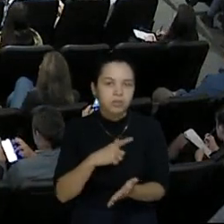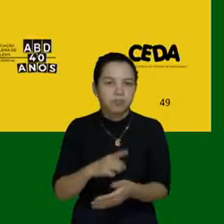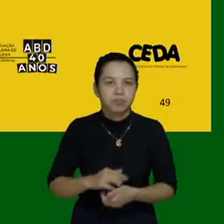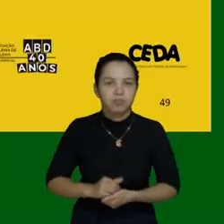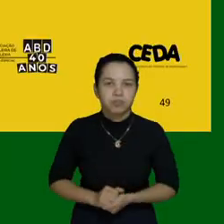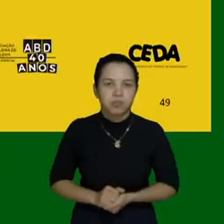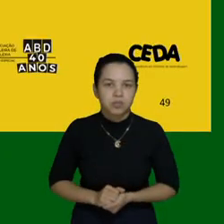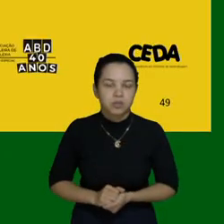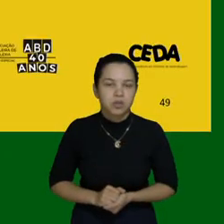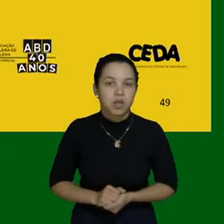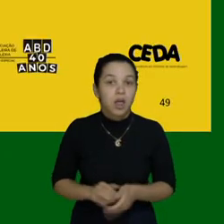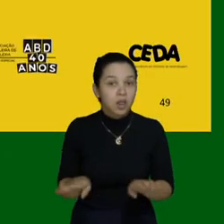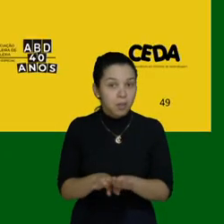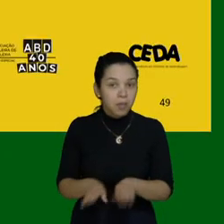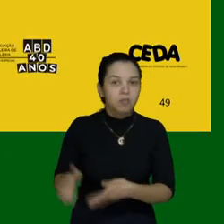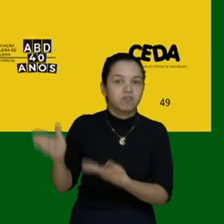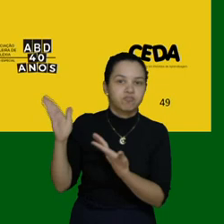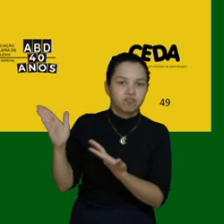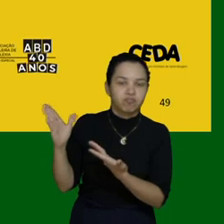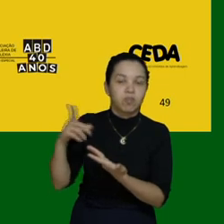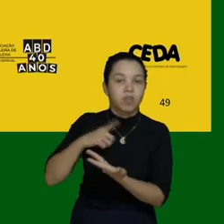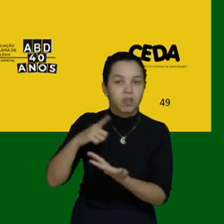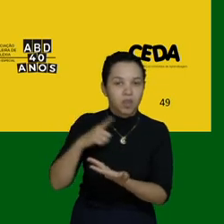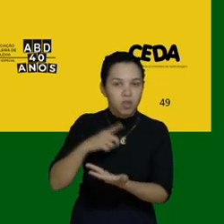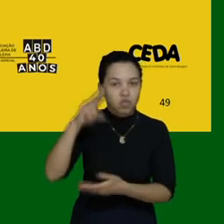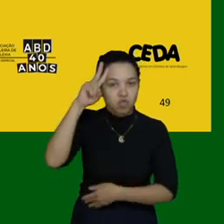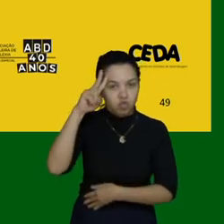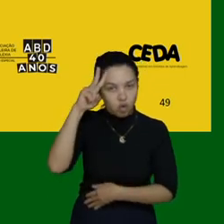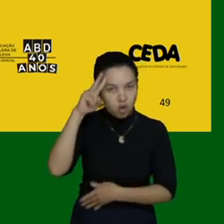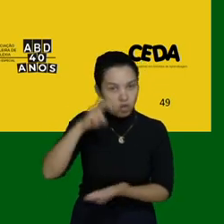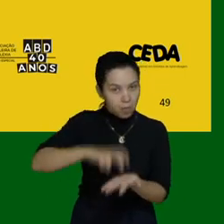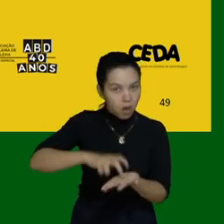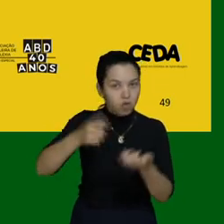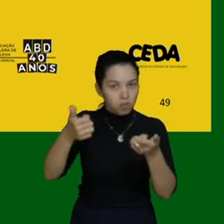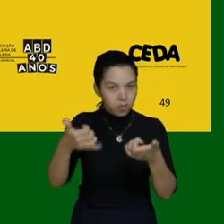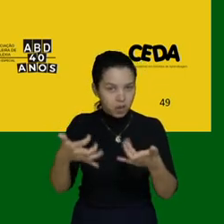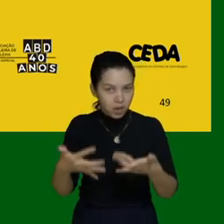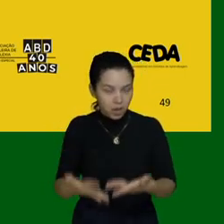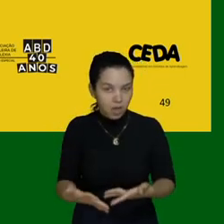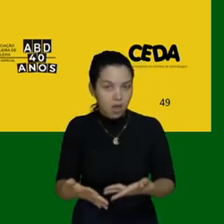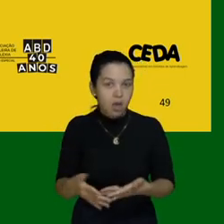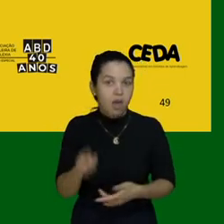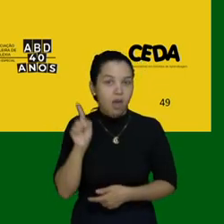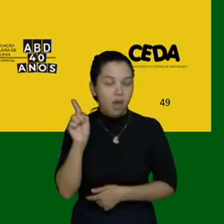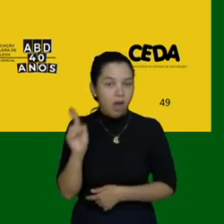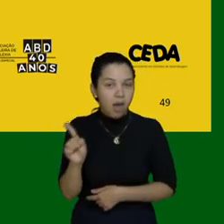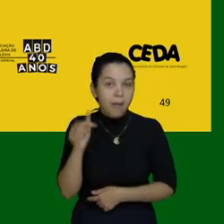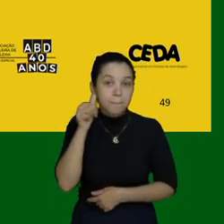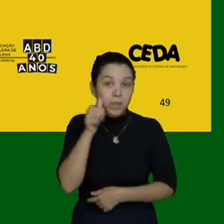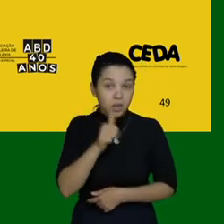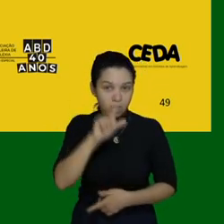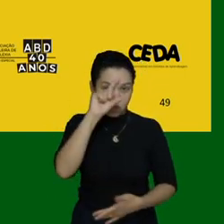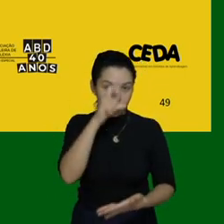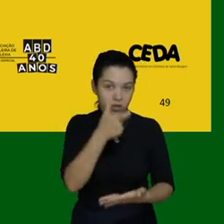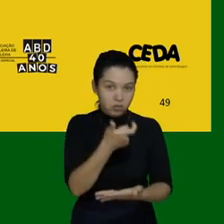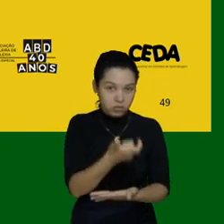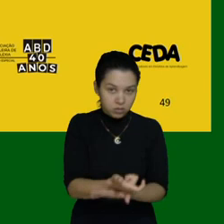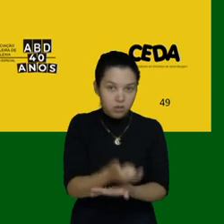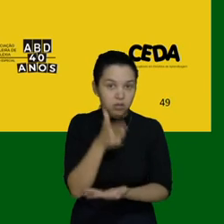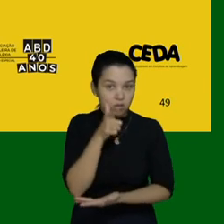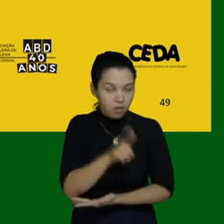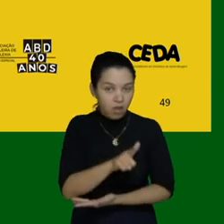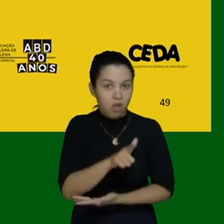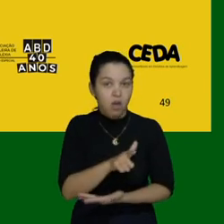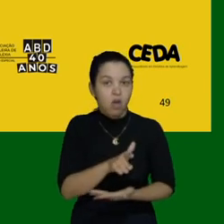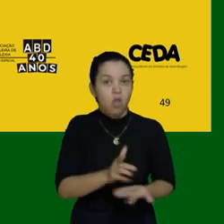esse aqui é aquela história que eu falei de manhã a destemida que é uma menina que tem dislexia e que conseguiu fazer a travessia do Oceano